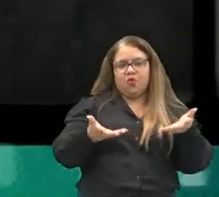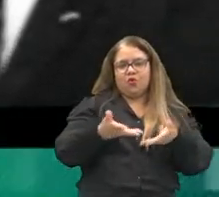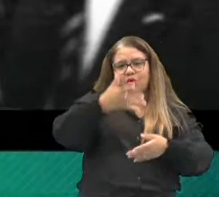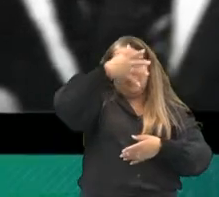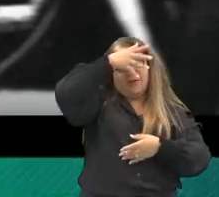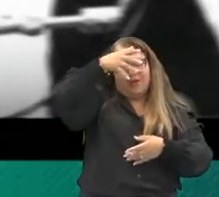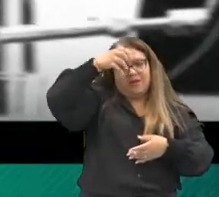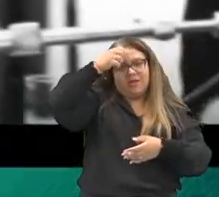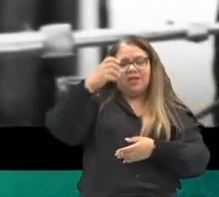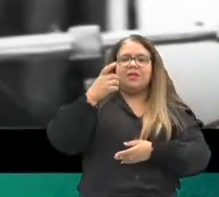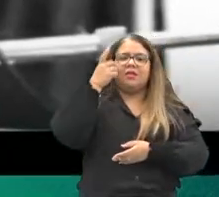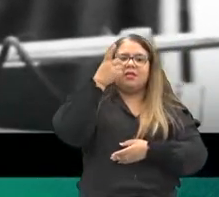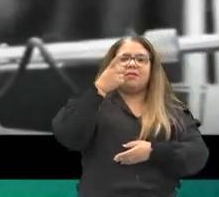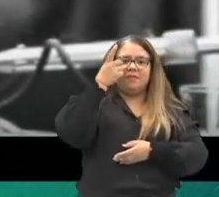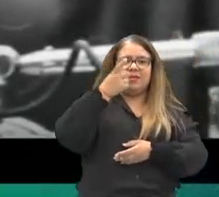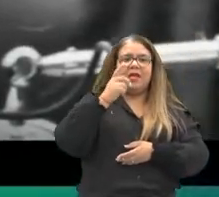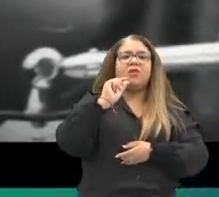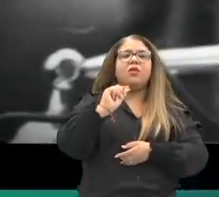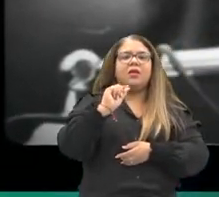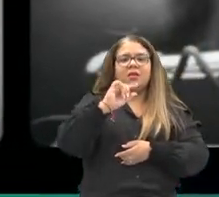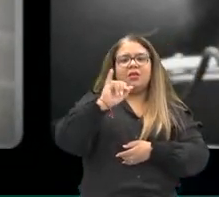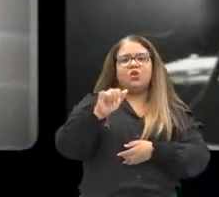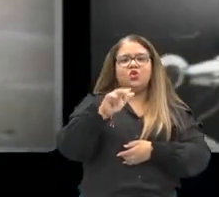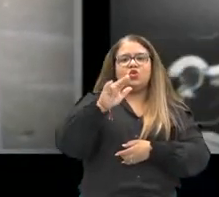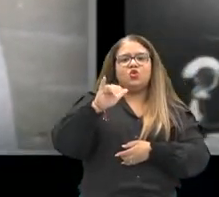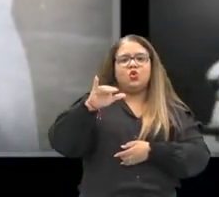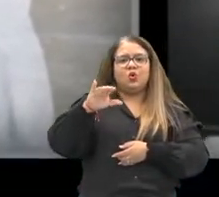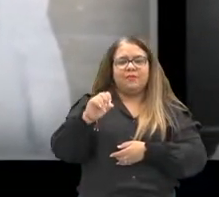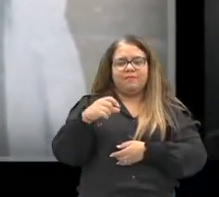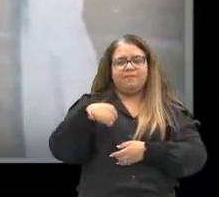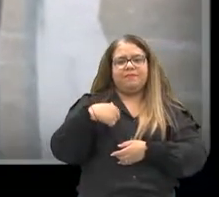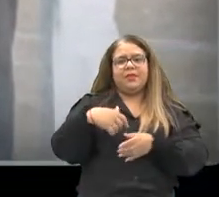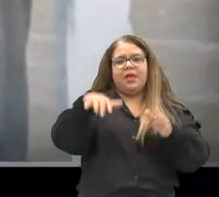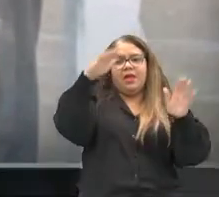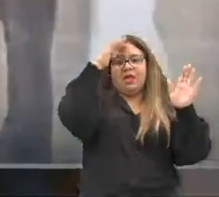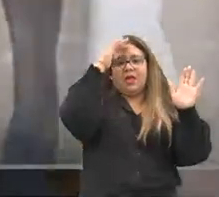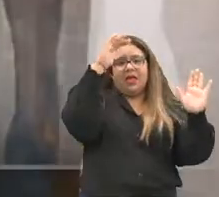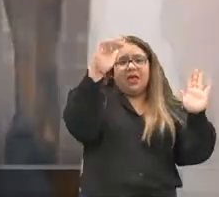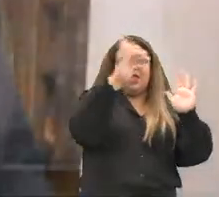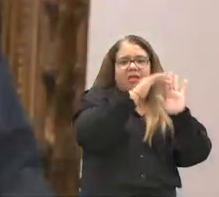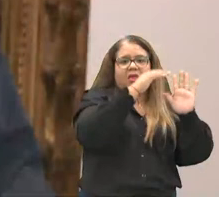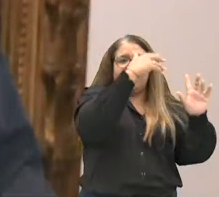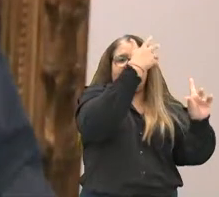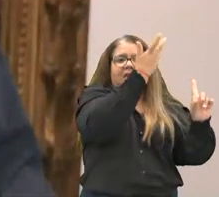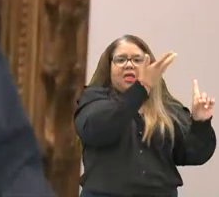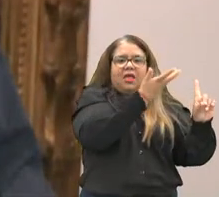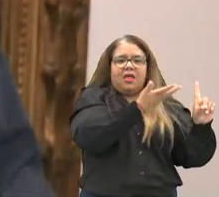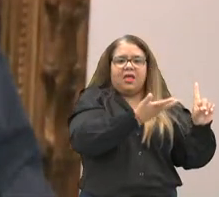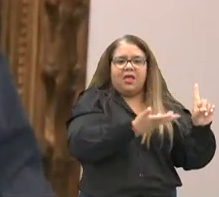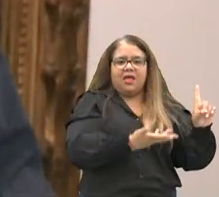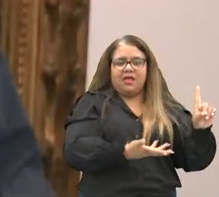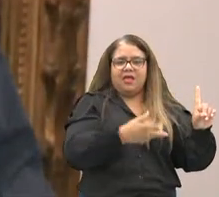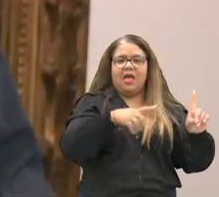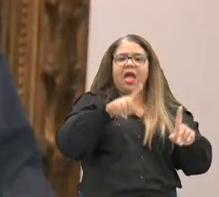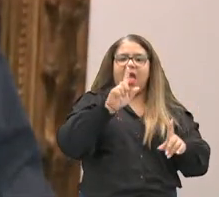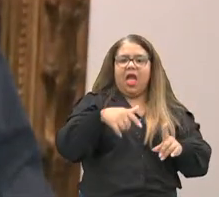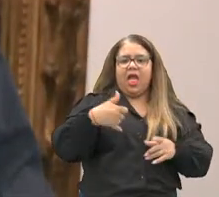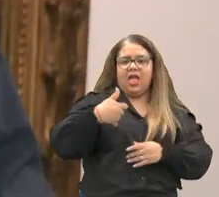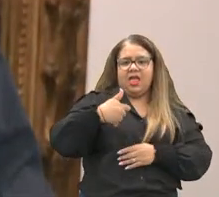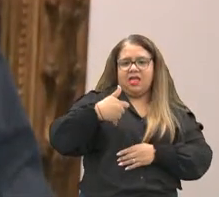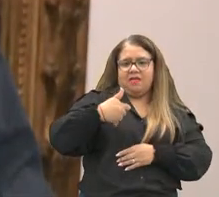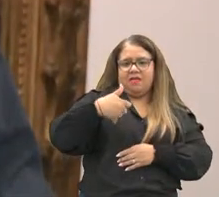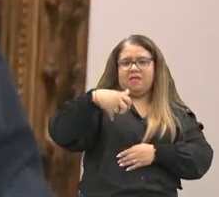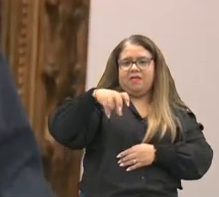deputado estadual Júlio Campos. Resolvi homenagear o senador Filindo Miller nos 50 anos do